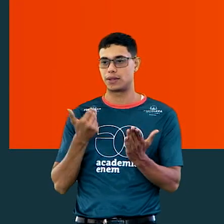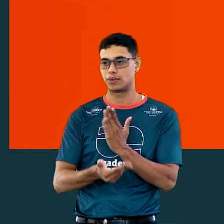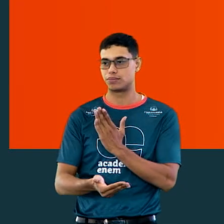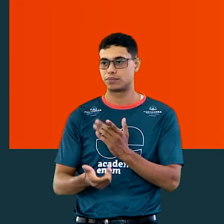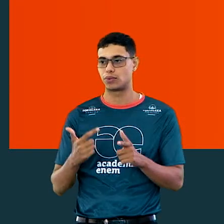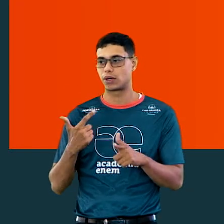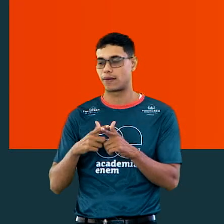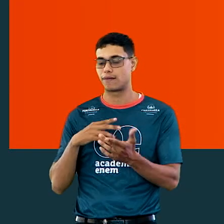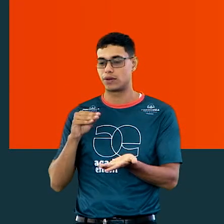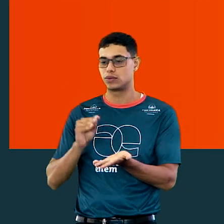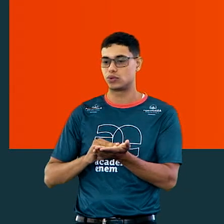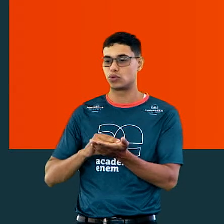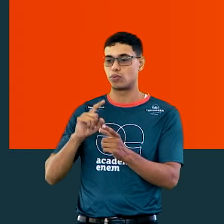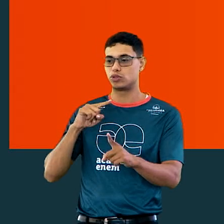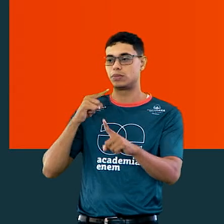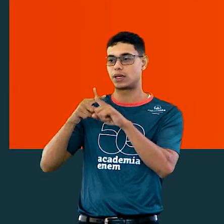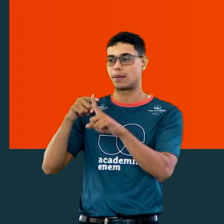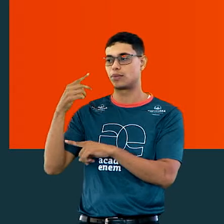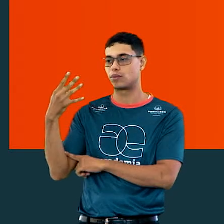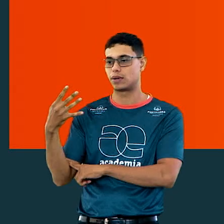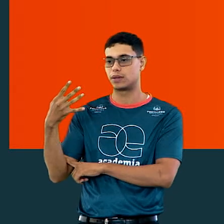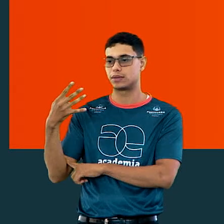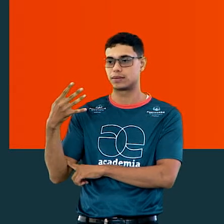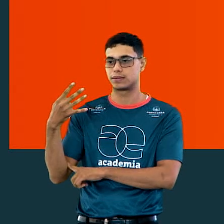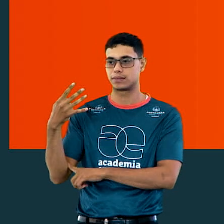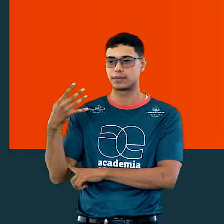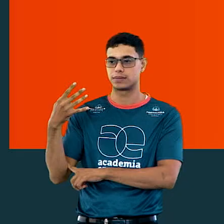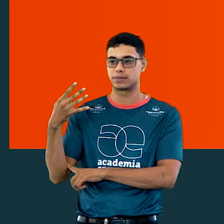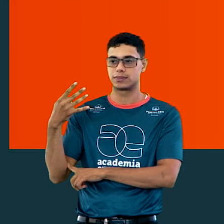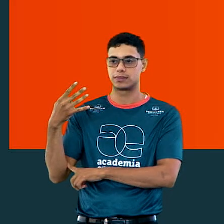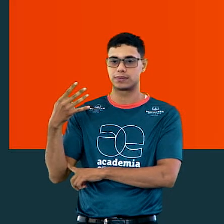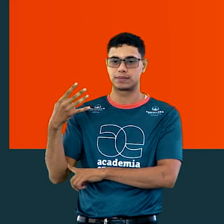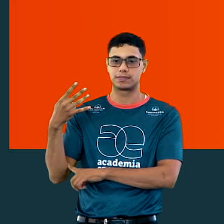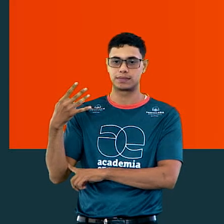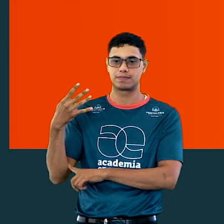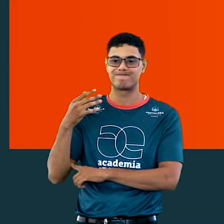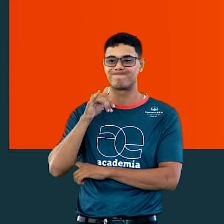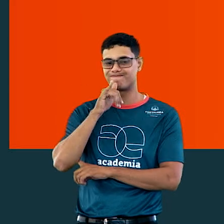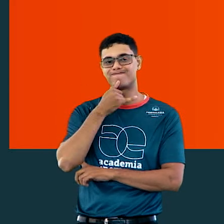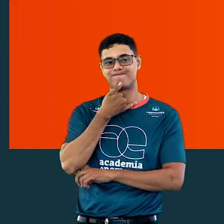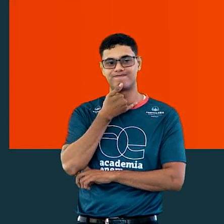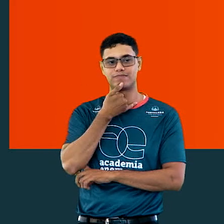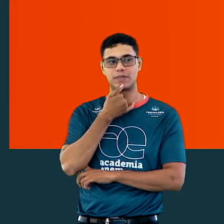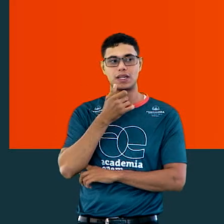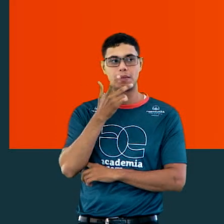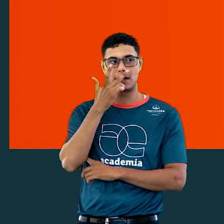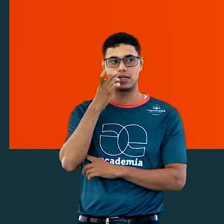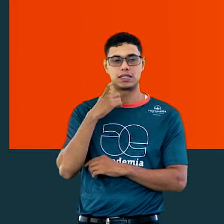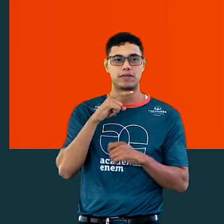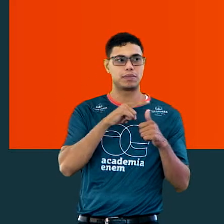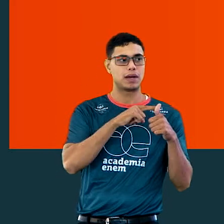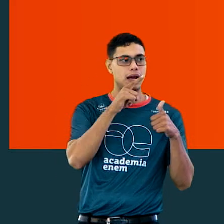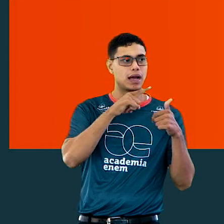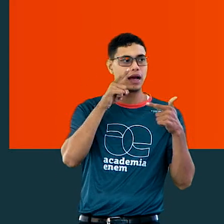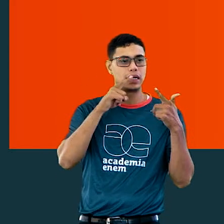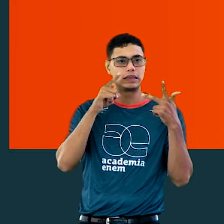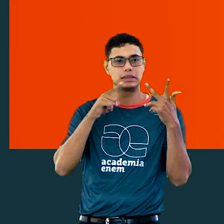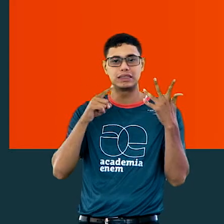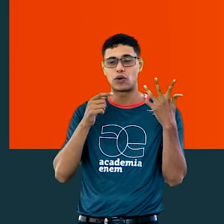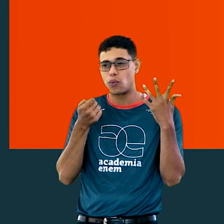não multiplicou por quanto, pessoal? Por 4. Não é triste um negócio desse? Você chega com carga, sem carga, você fica com raiva, não fica